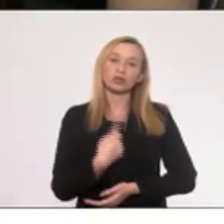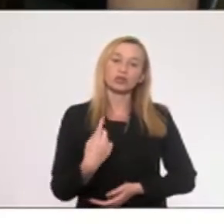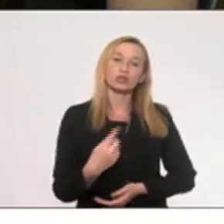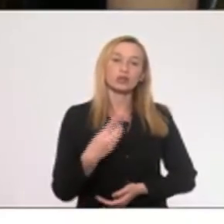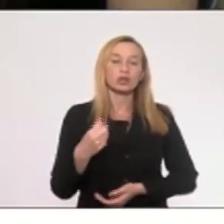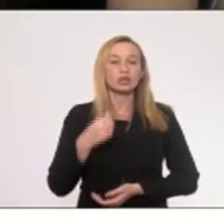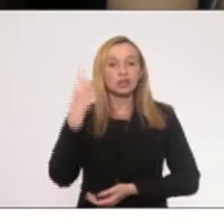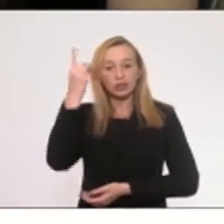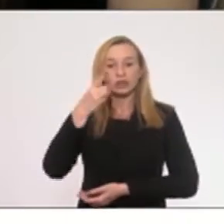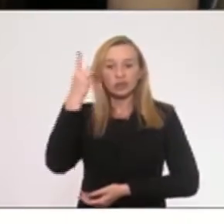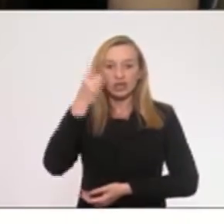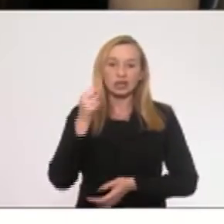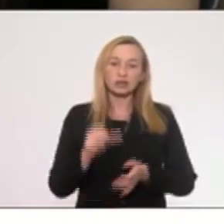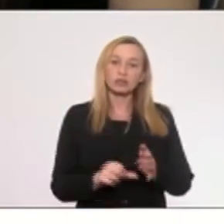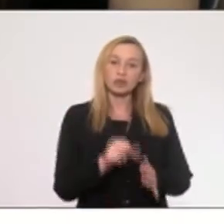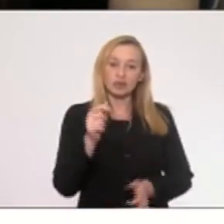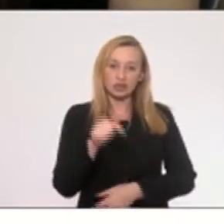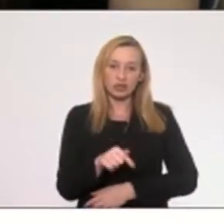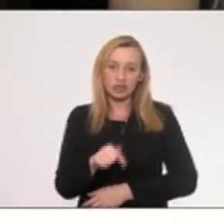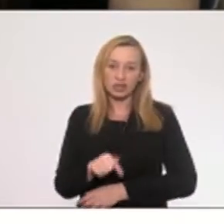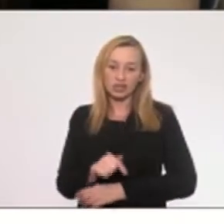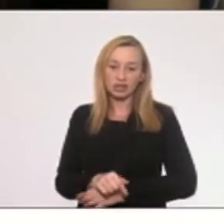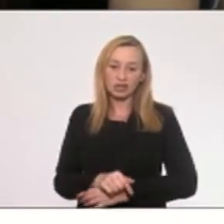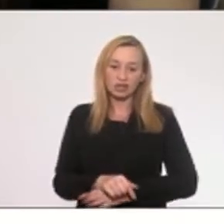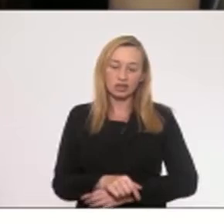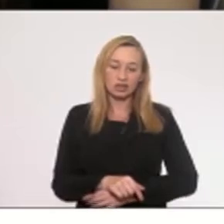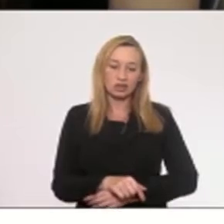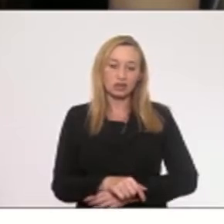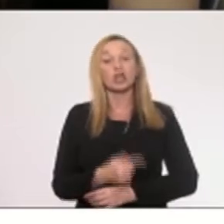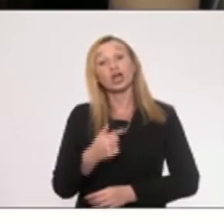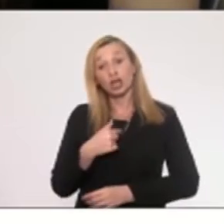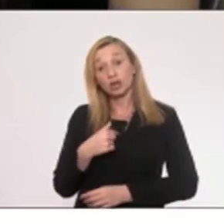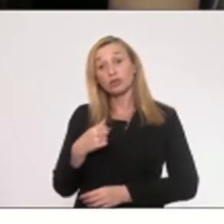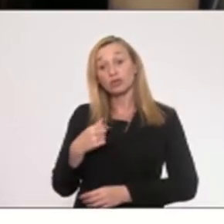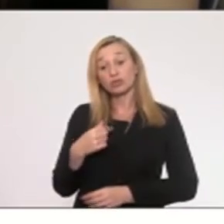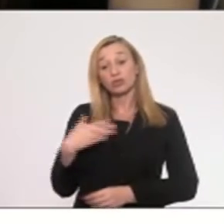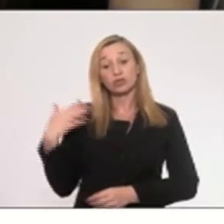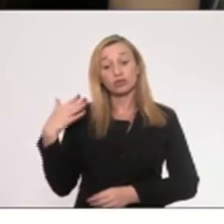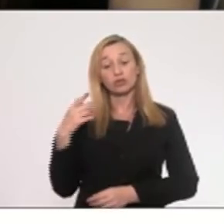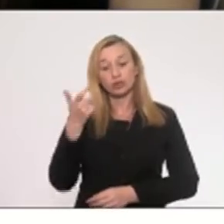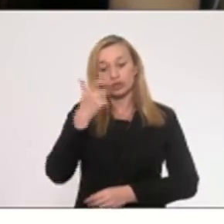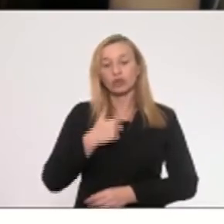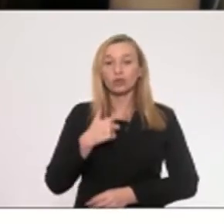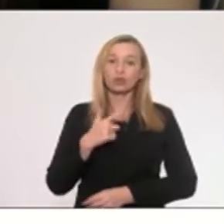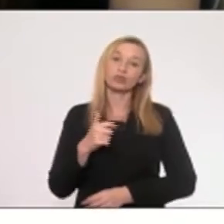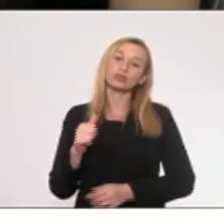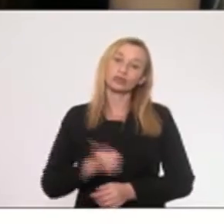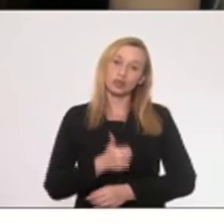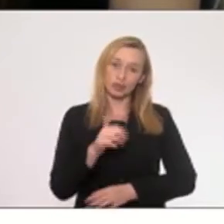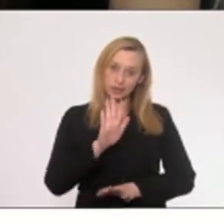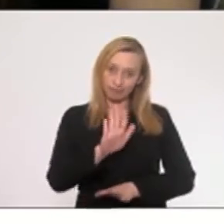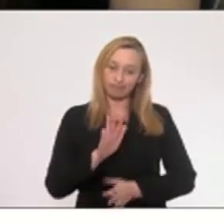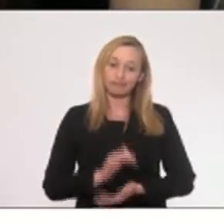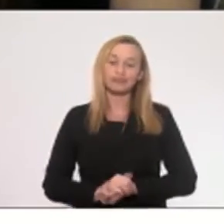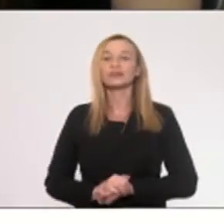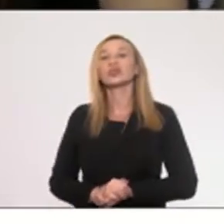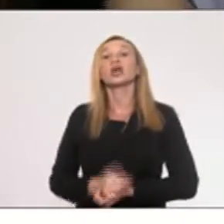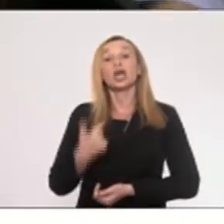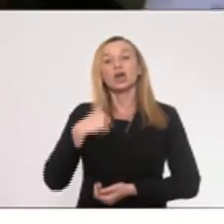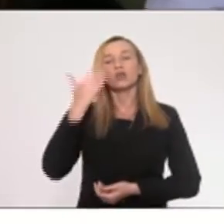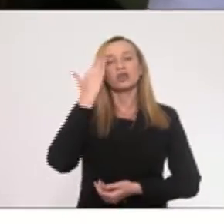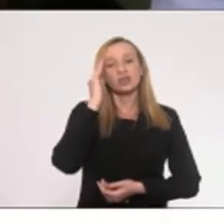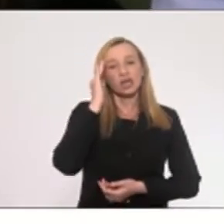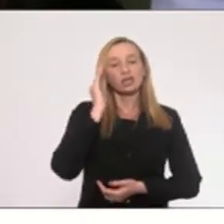né, aqui, na verdade... Não, Só o segundo. não, mas eu cheguei como titular nesse. Então, na verdade, eu